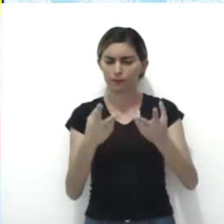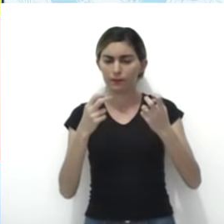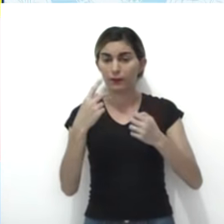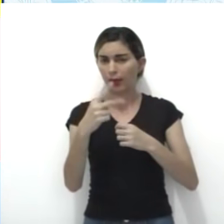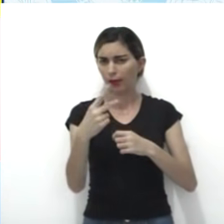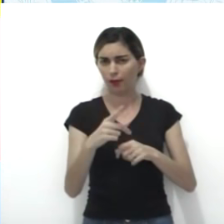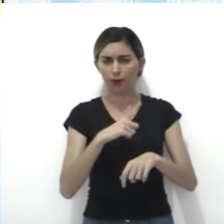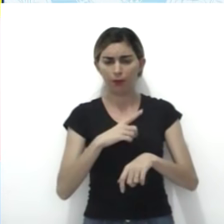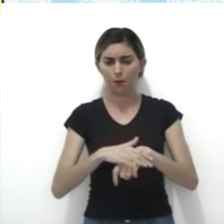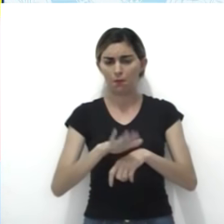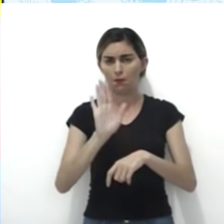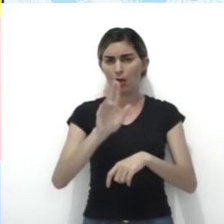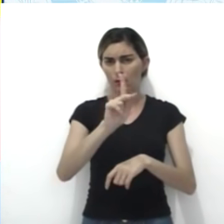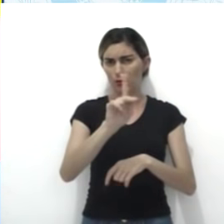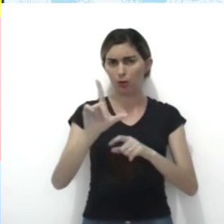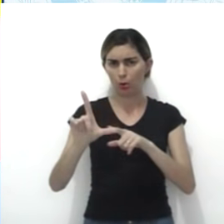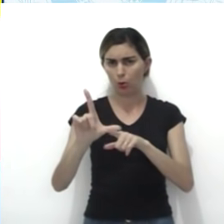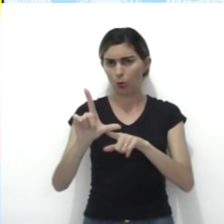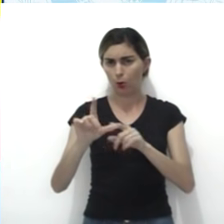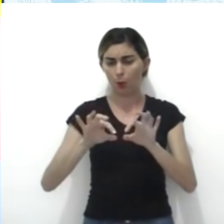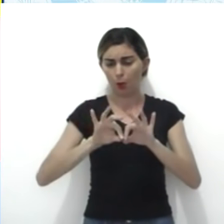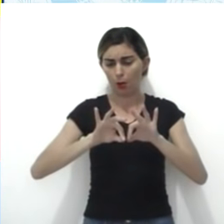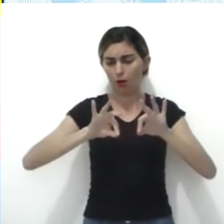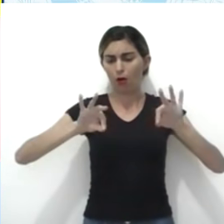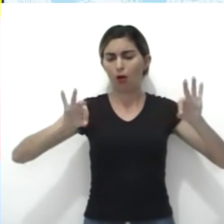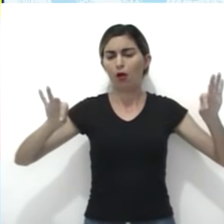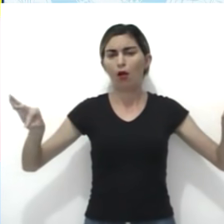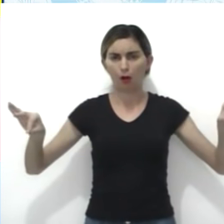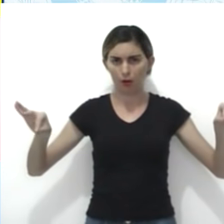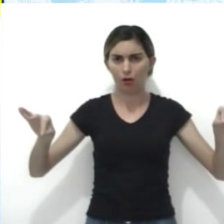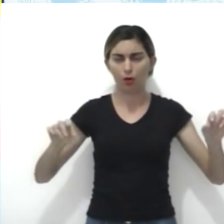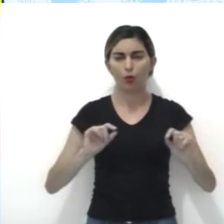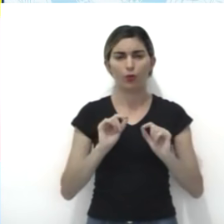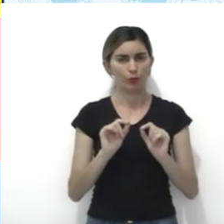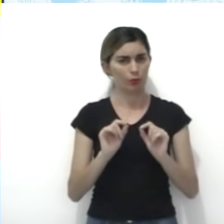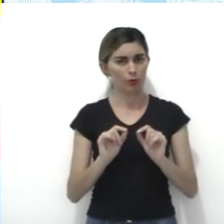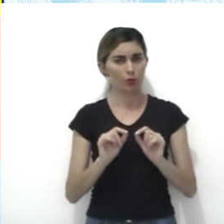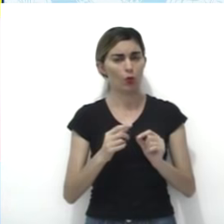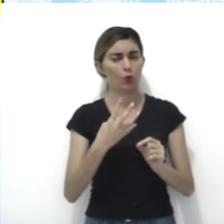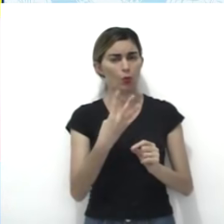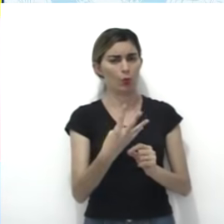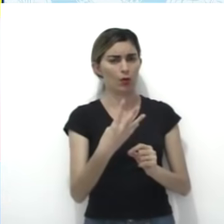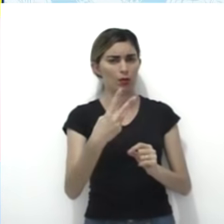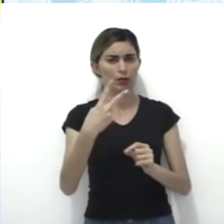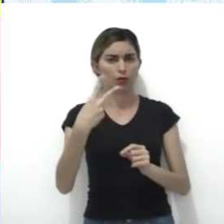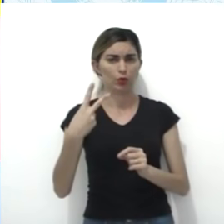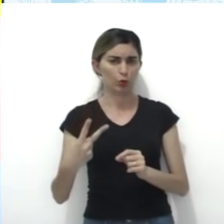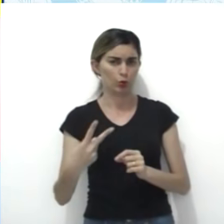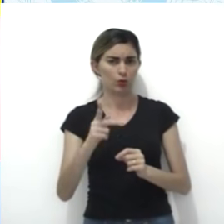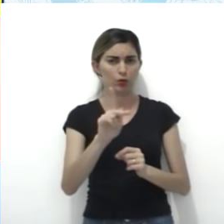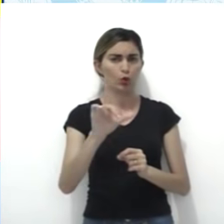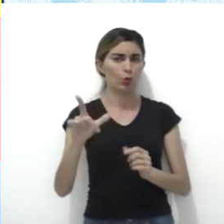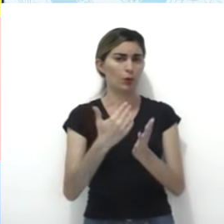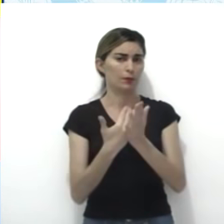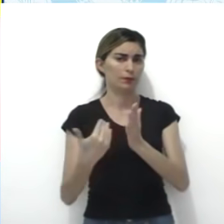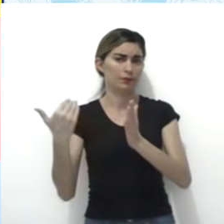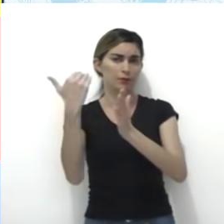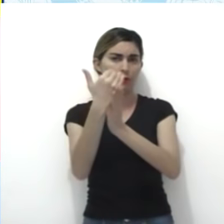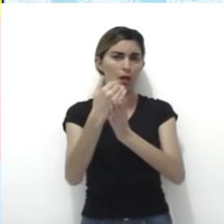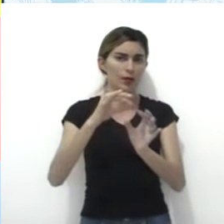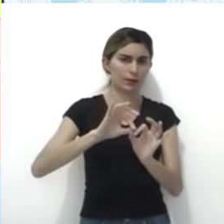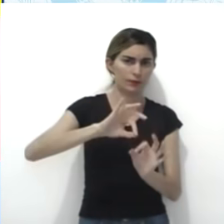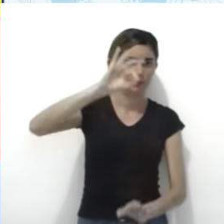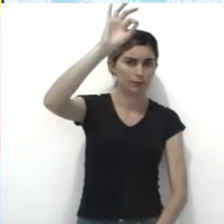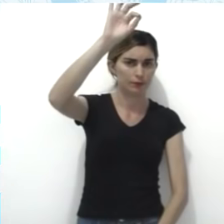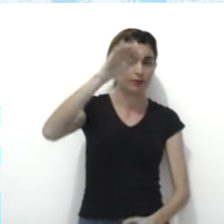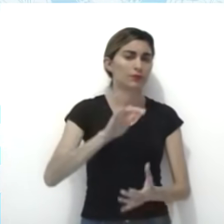ela tem mais quilômetros ela é mais larga no diâmetro equatorial ela tem 42 quilômetros é